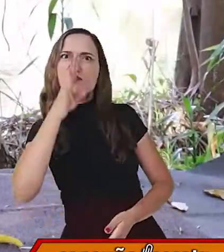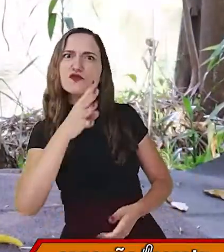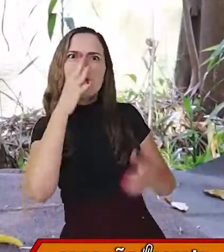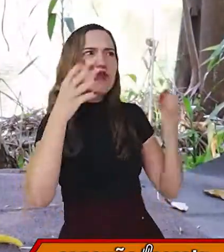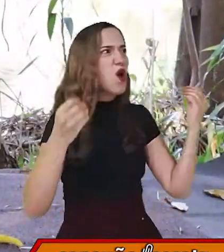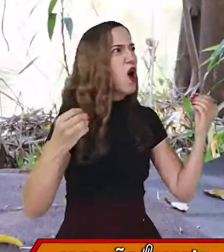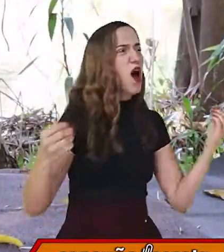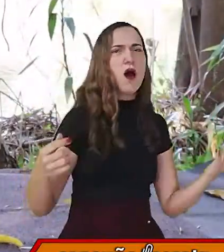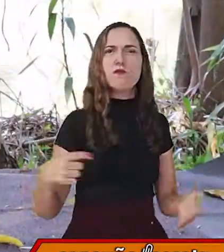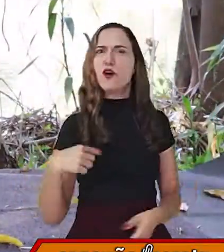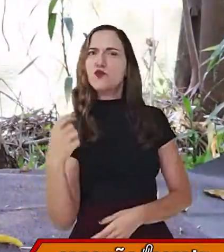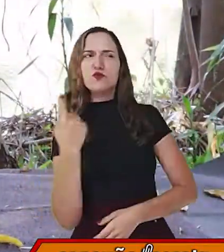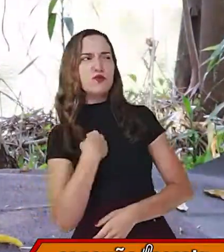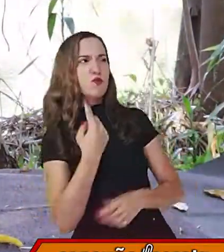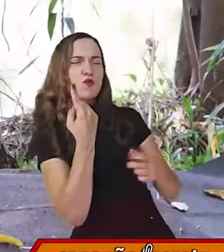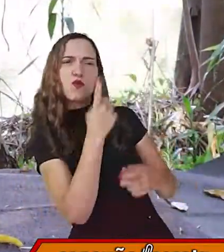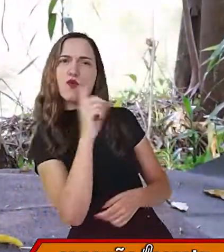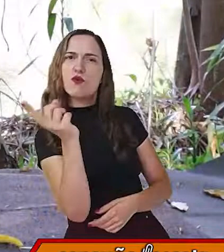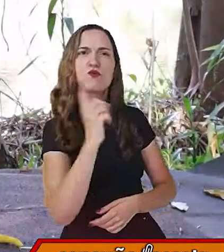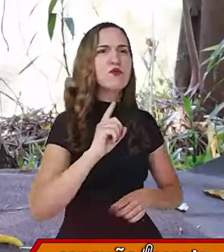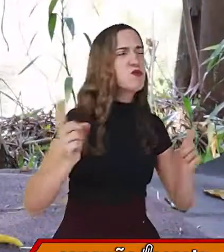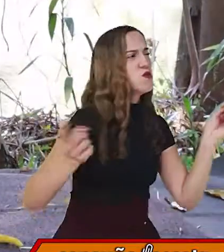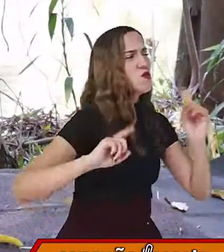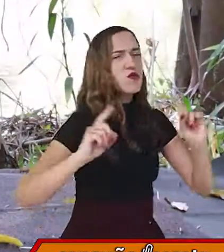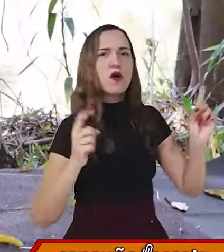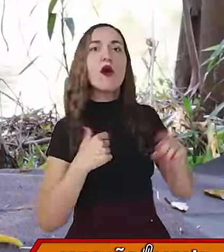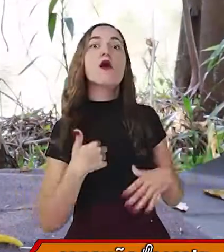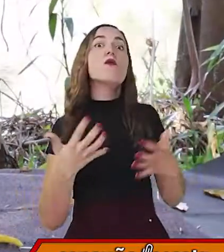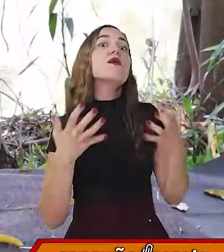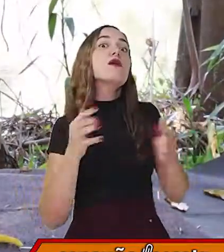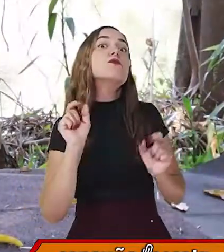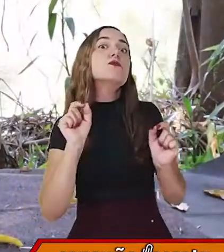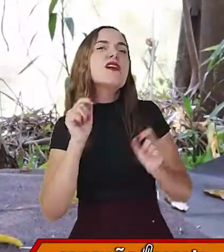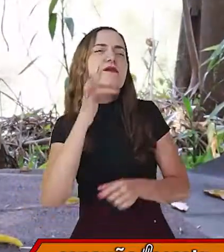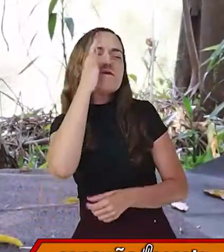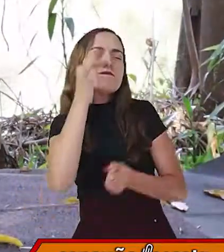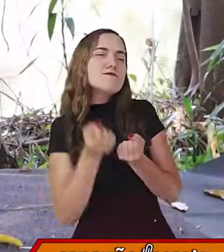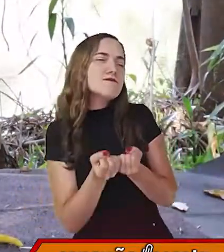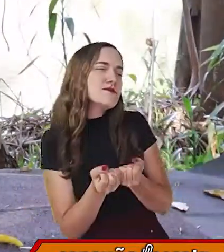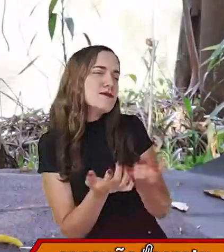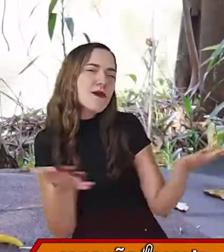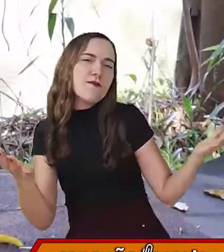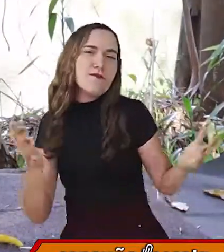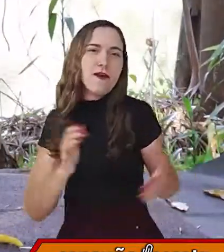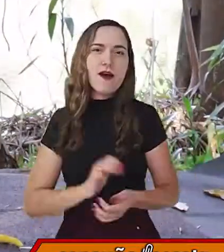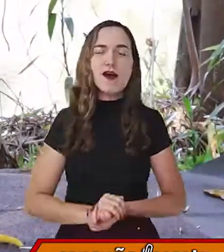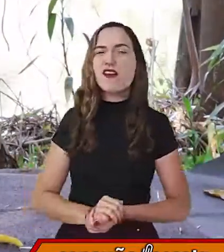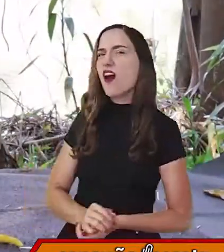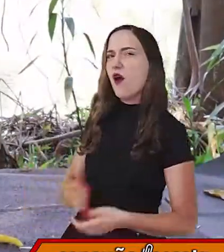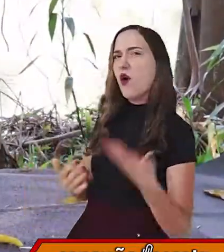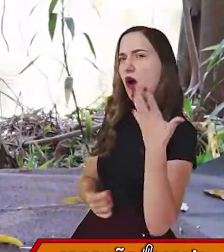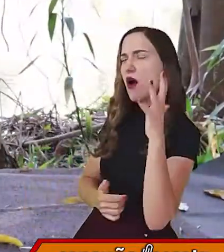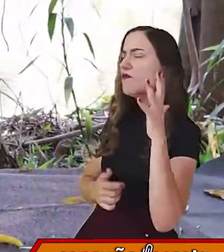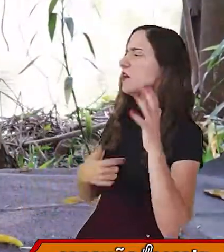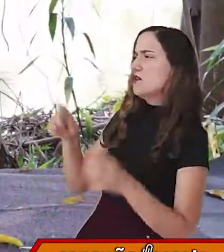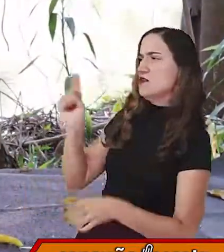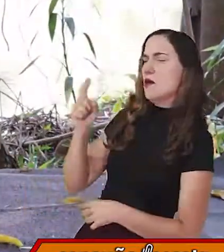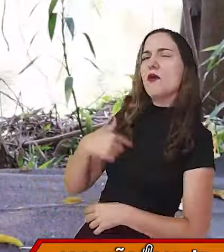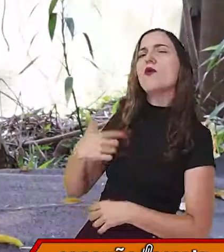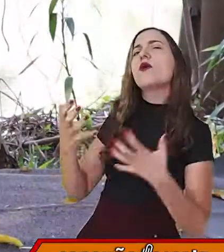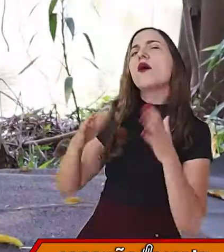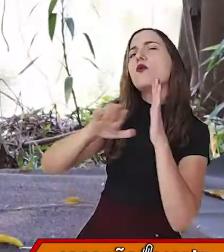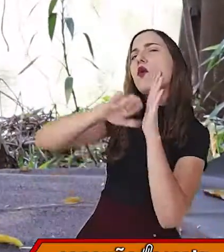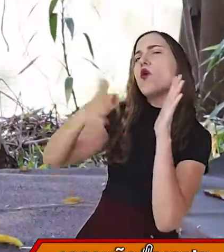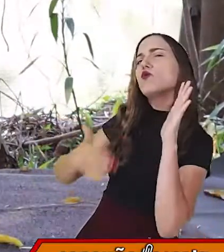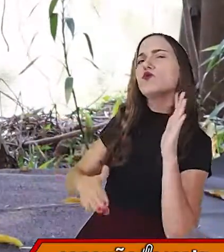indignadas? Não. Eu quero florescer na primavera. Ah, não. Eu quero florescer no